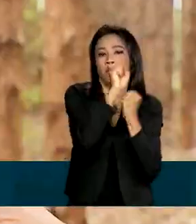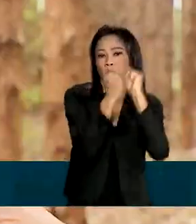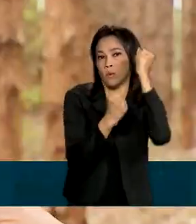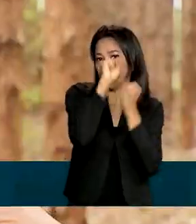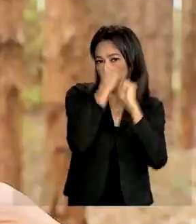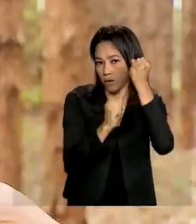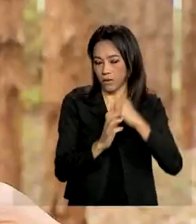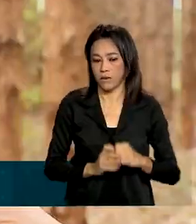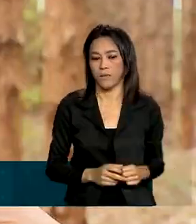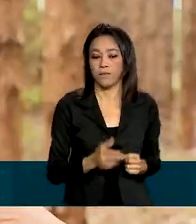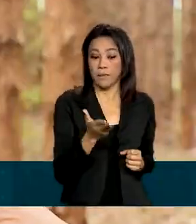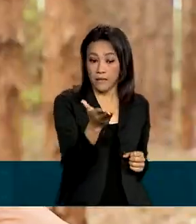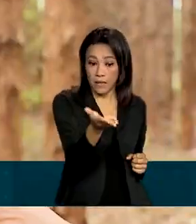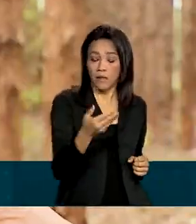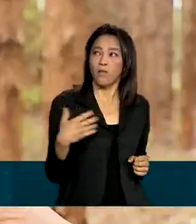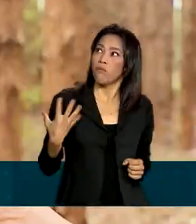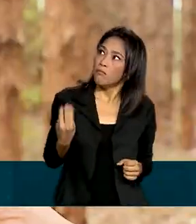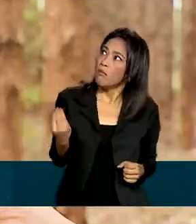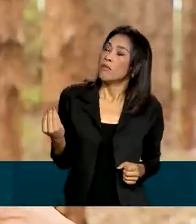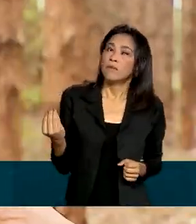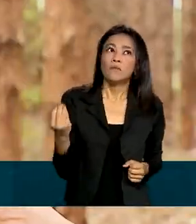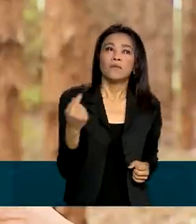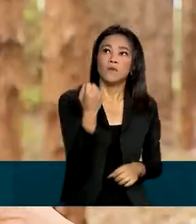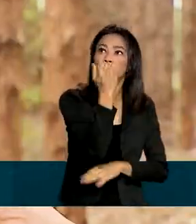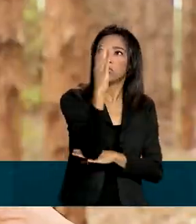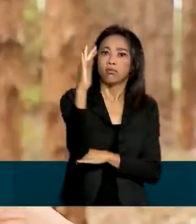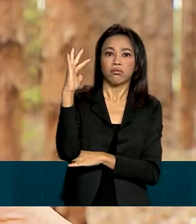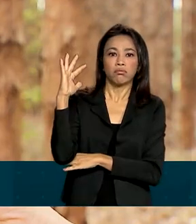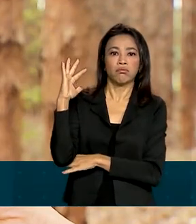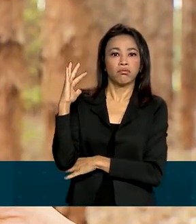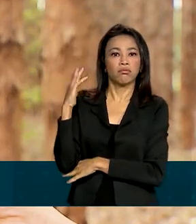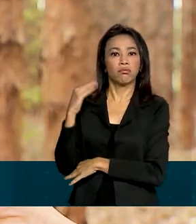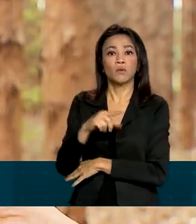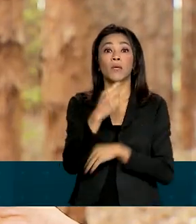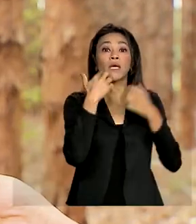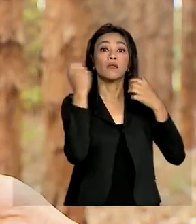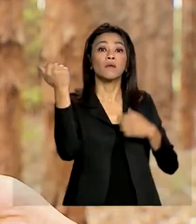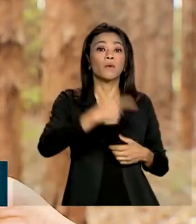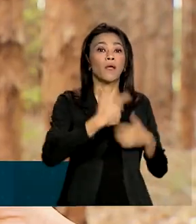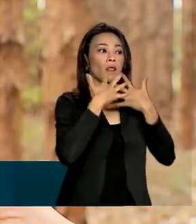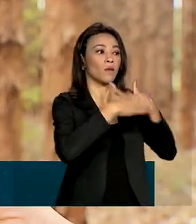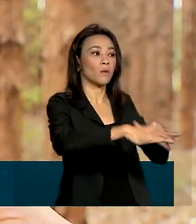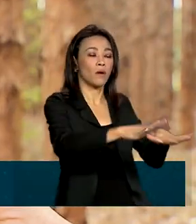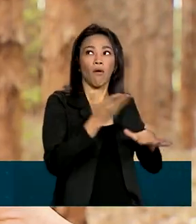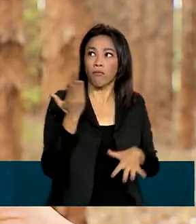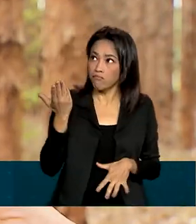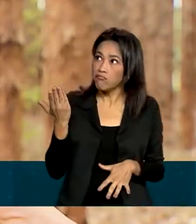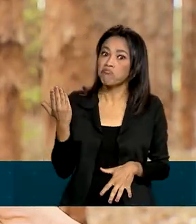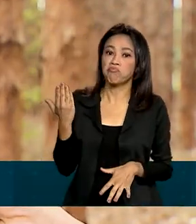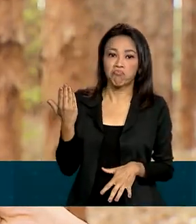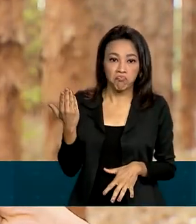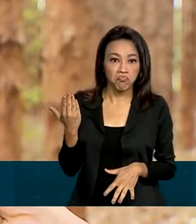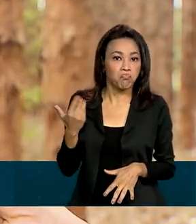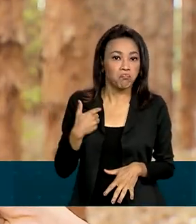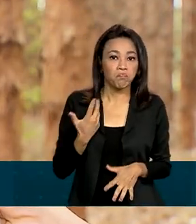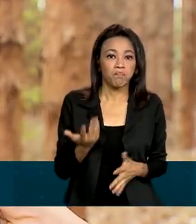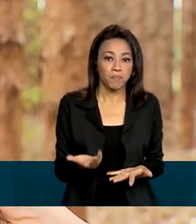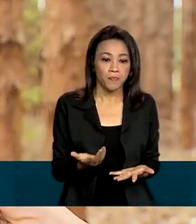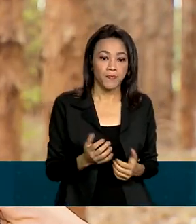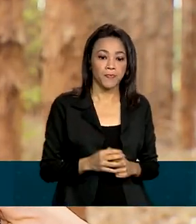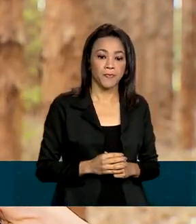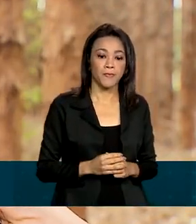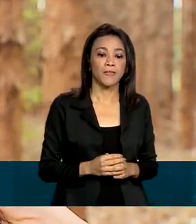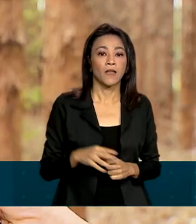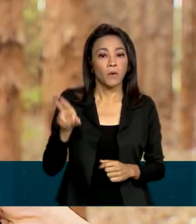bastante grande né em relação a florestas nativas né então é não se discute